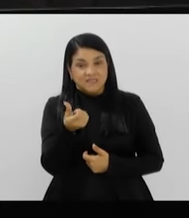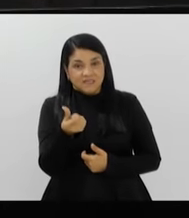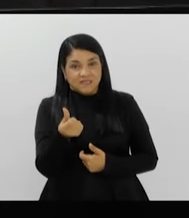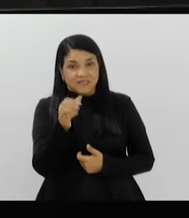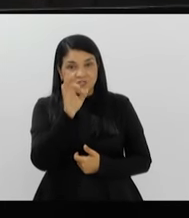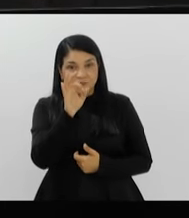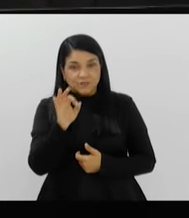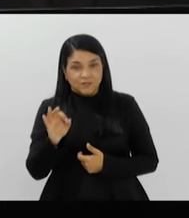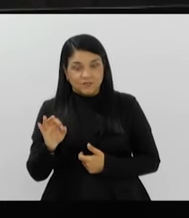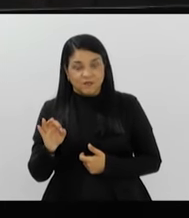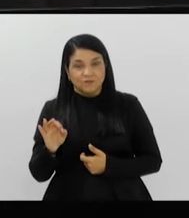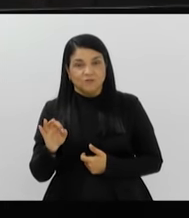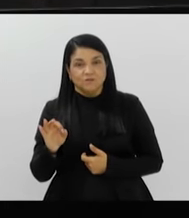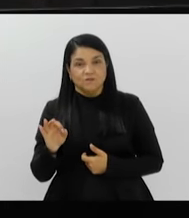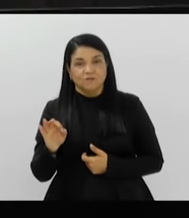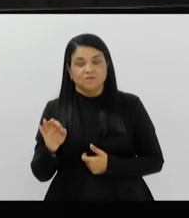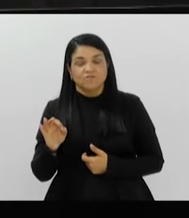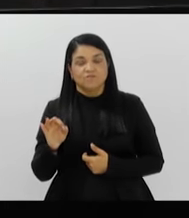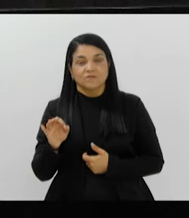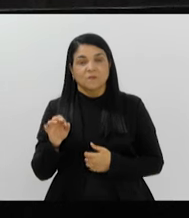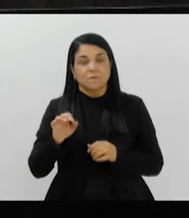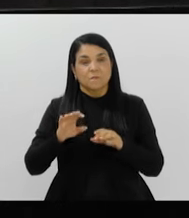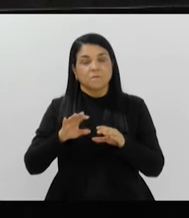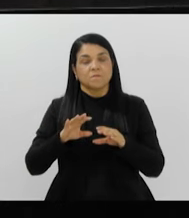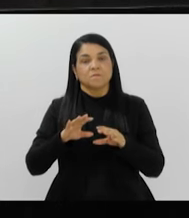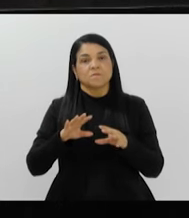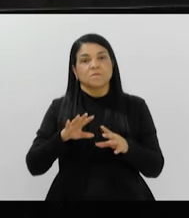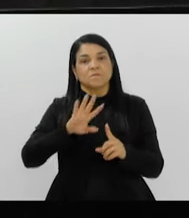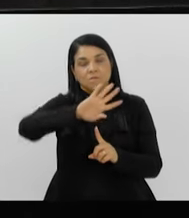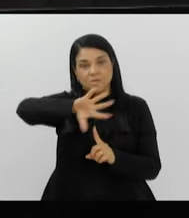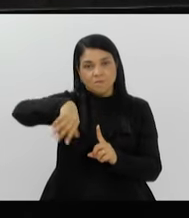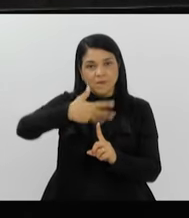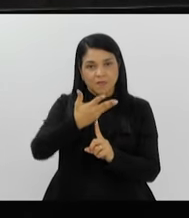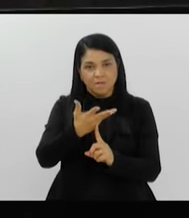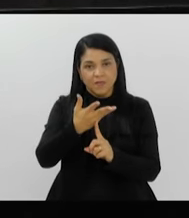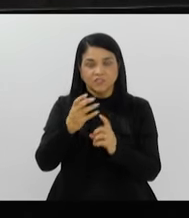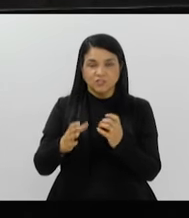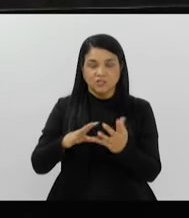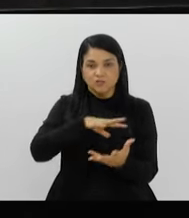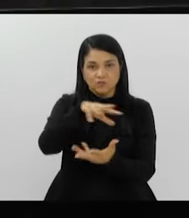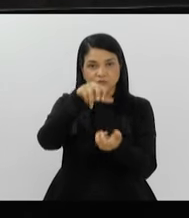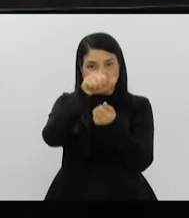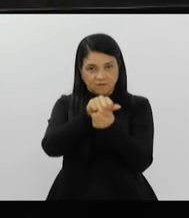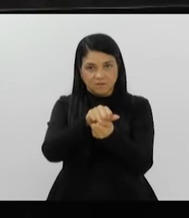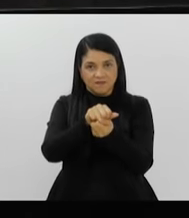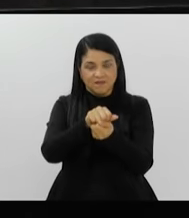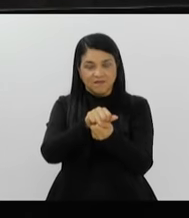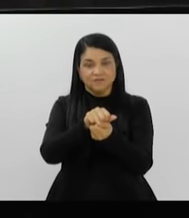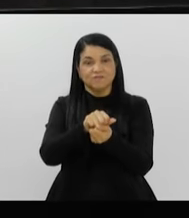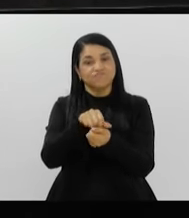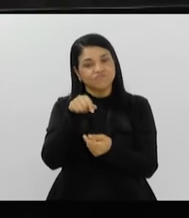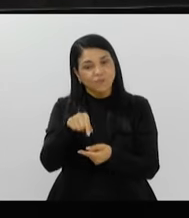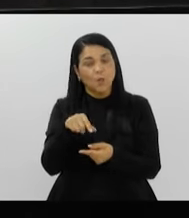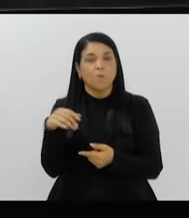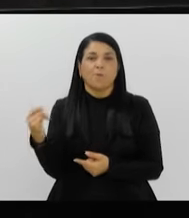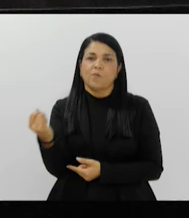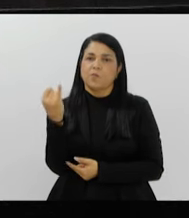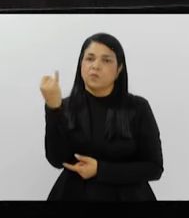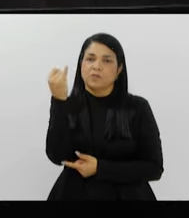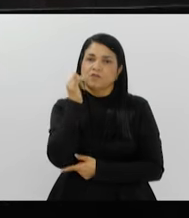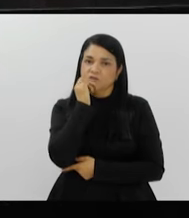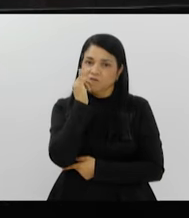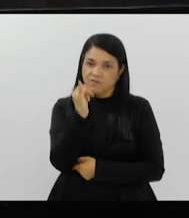76% na rúbrica Meio Ambiente e Sustentabilidade. Portanto, faz-se importante